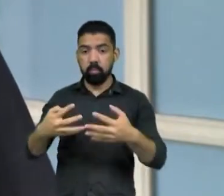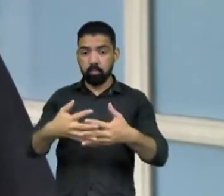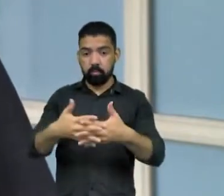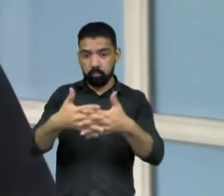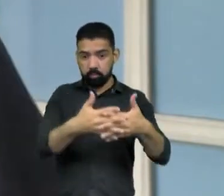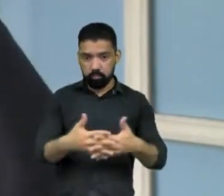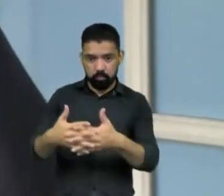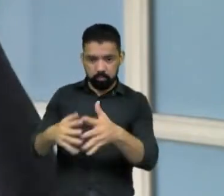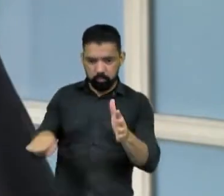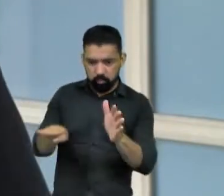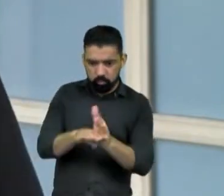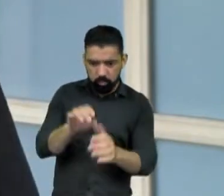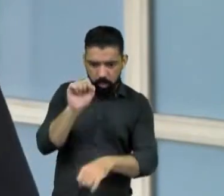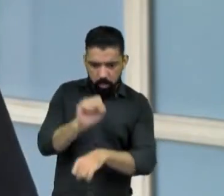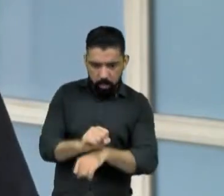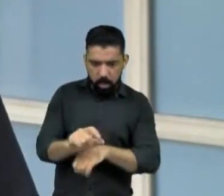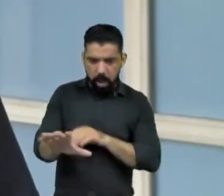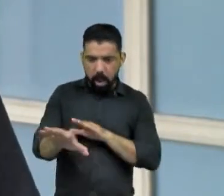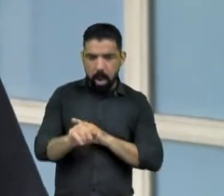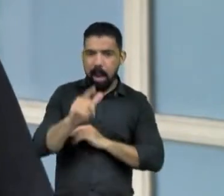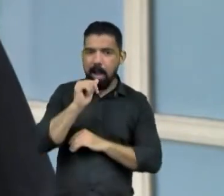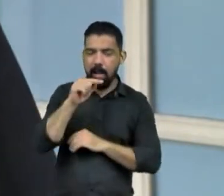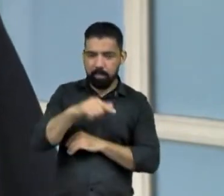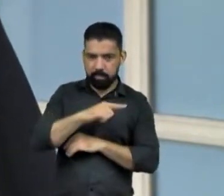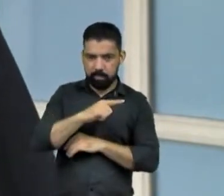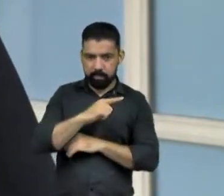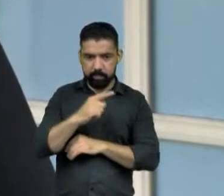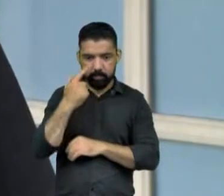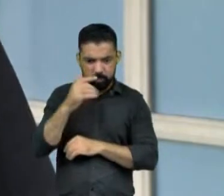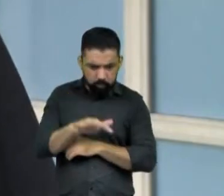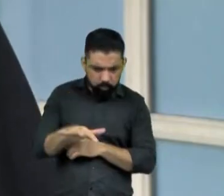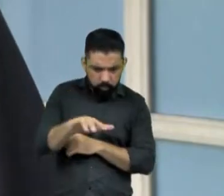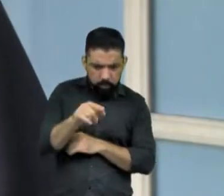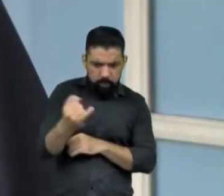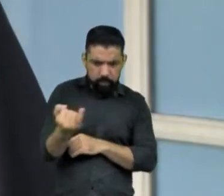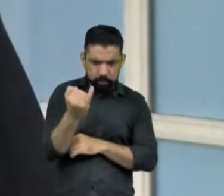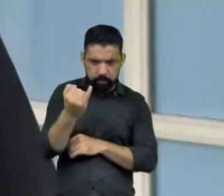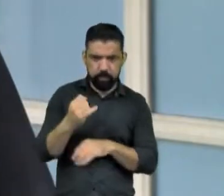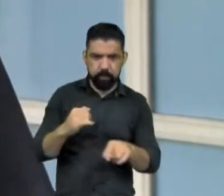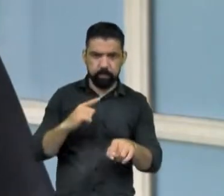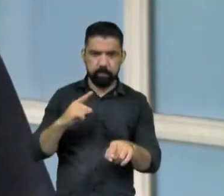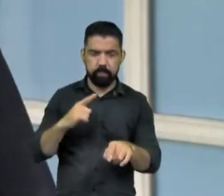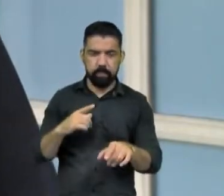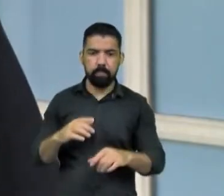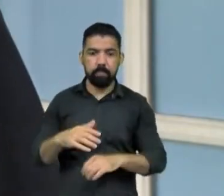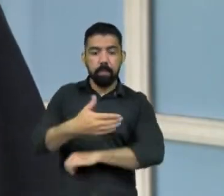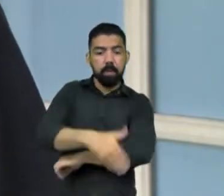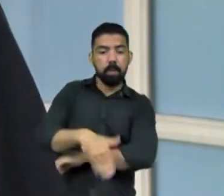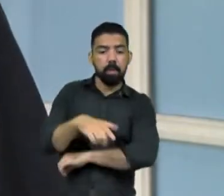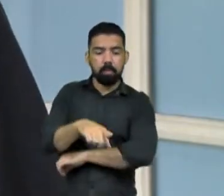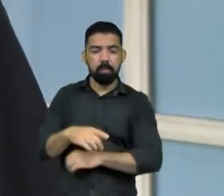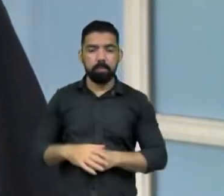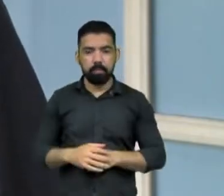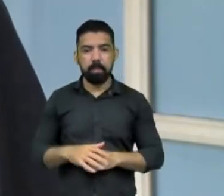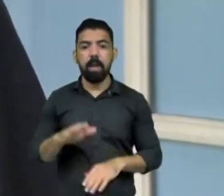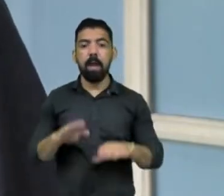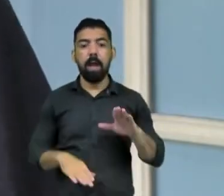Então, sempre é um acordo que naquela região é importante ou naquela rua, e a gente às vezes